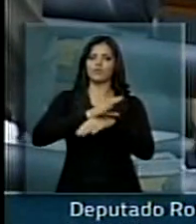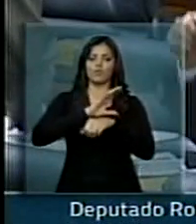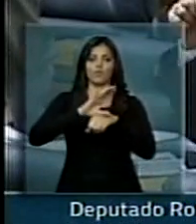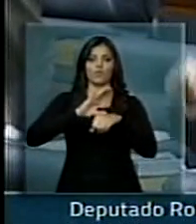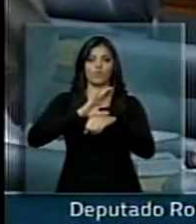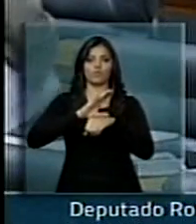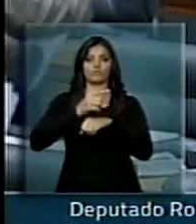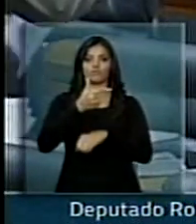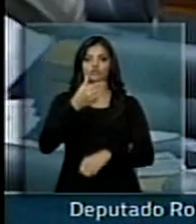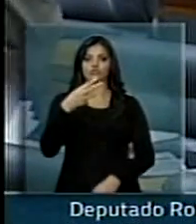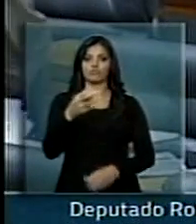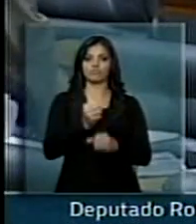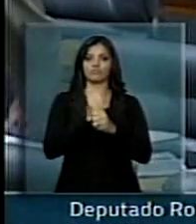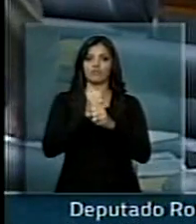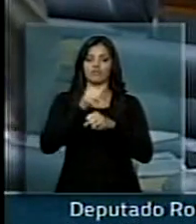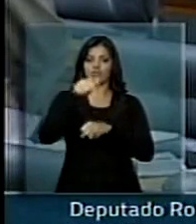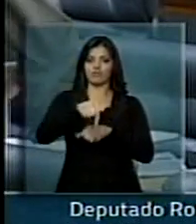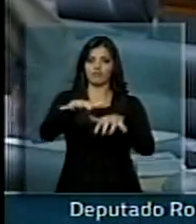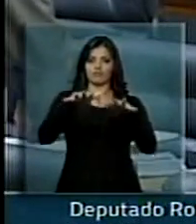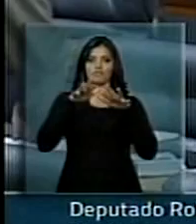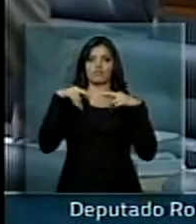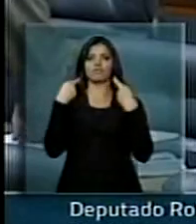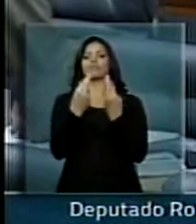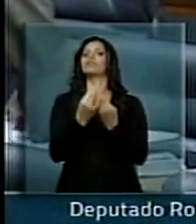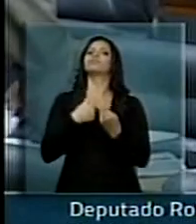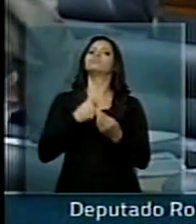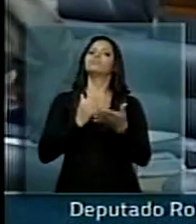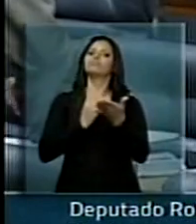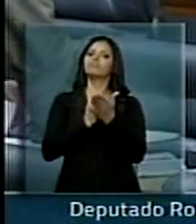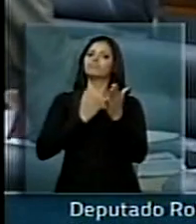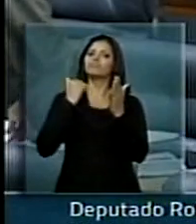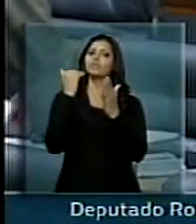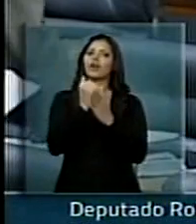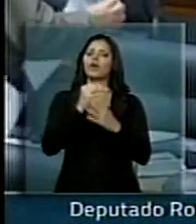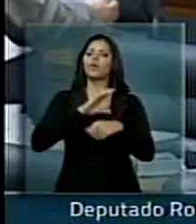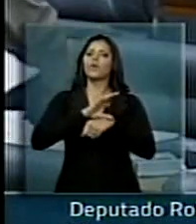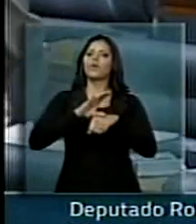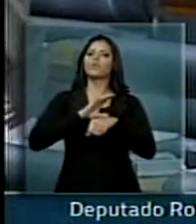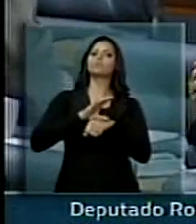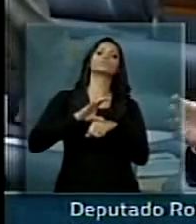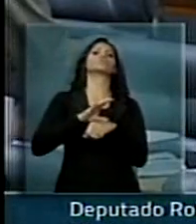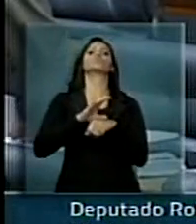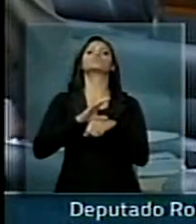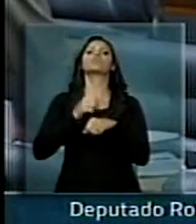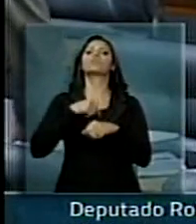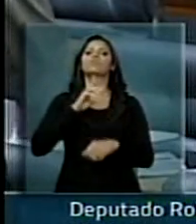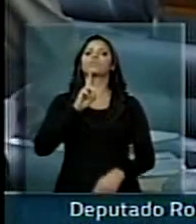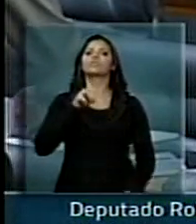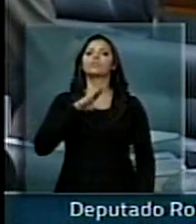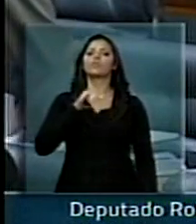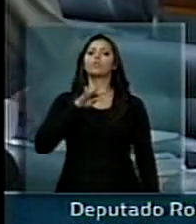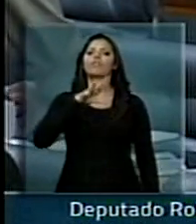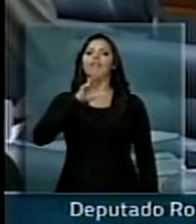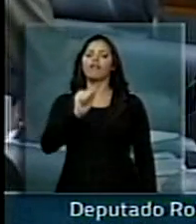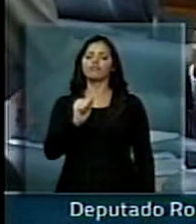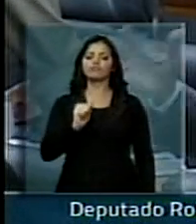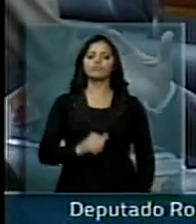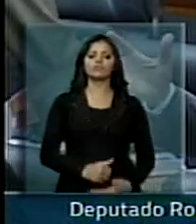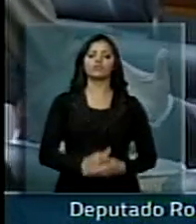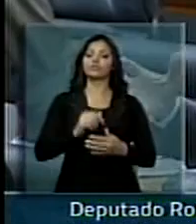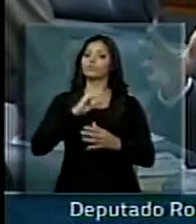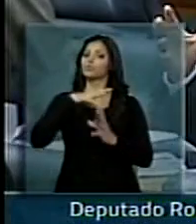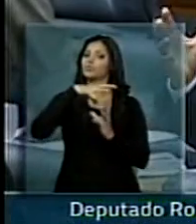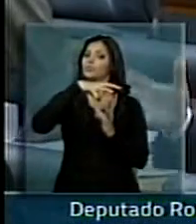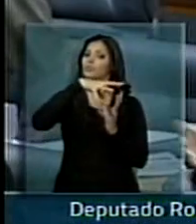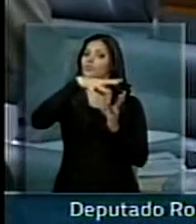anos, neste plenário, promulgaram a Constituição mais democrática do